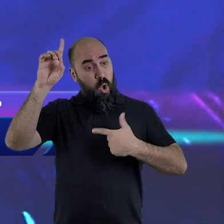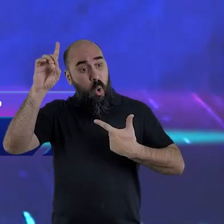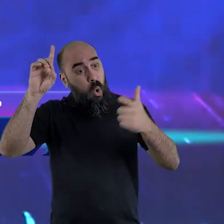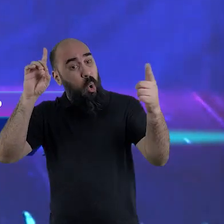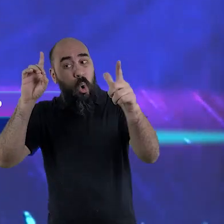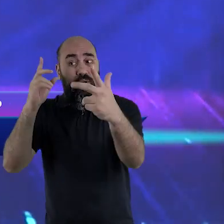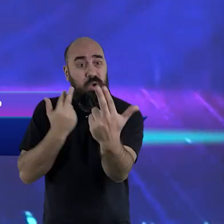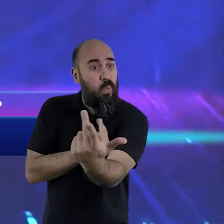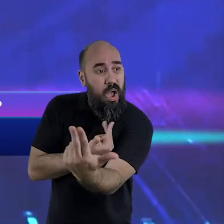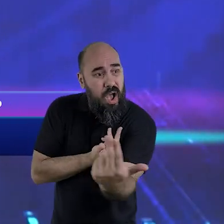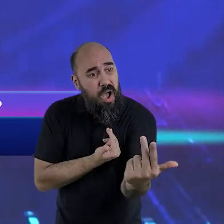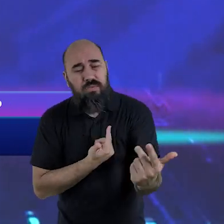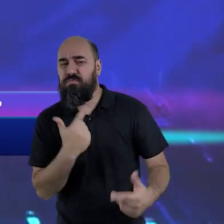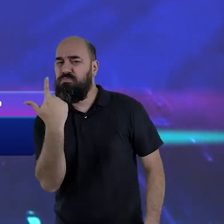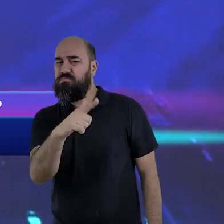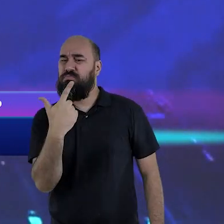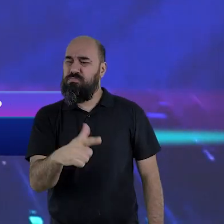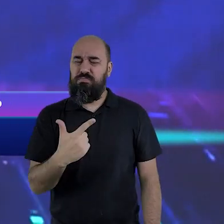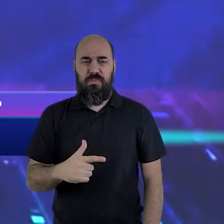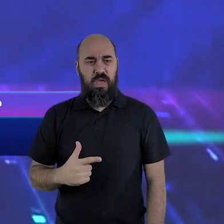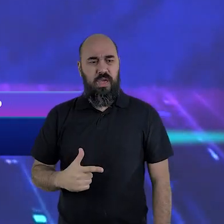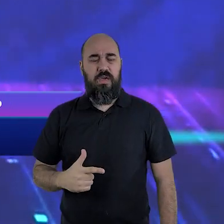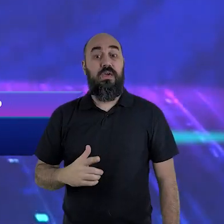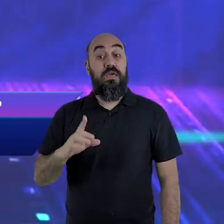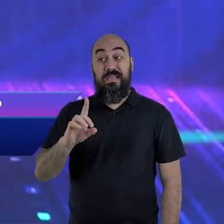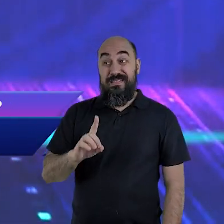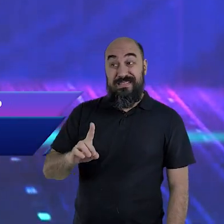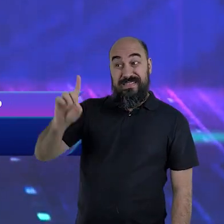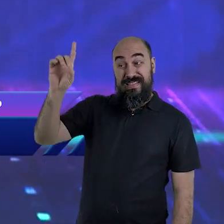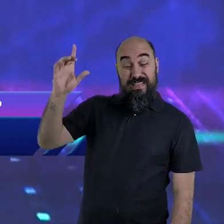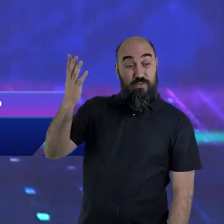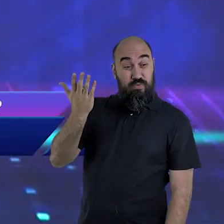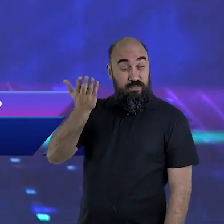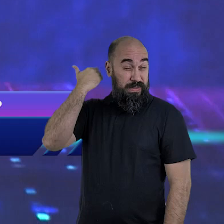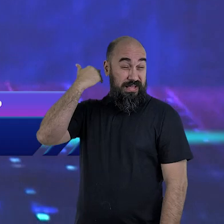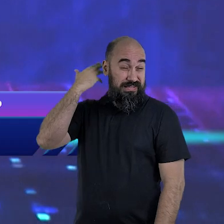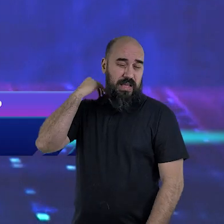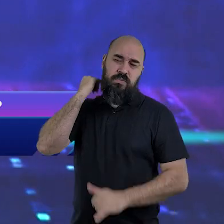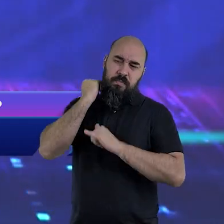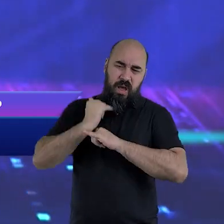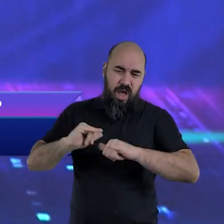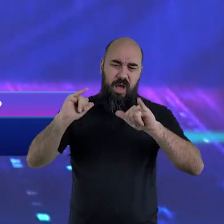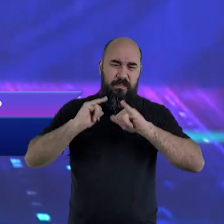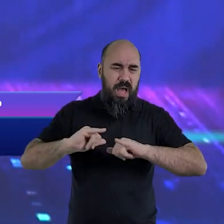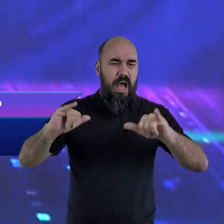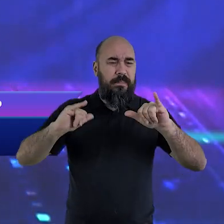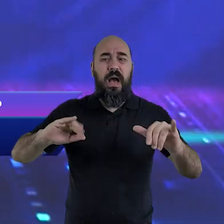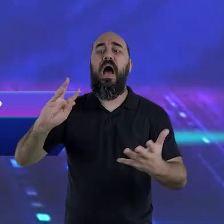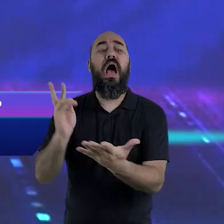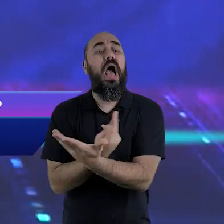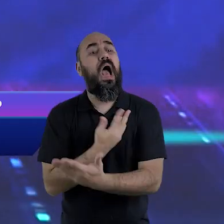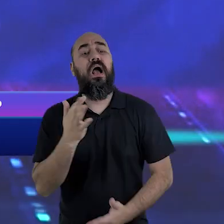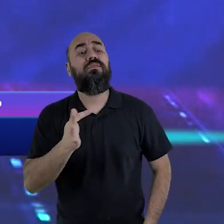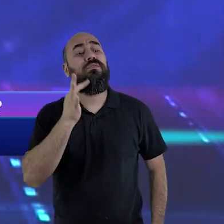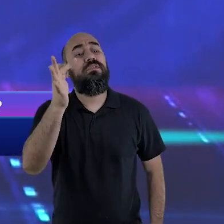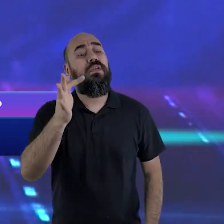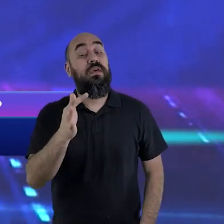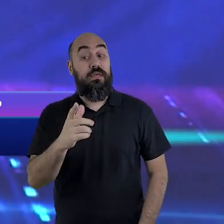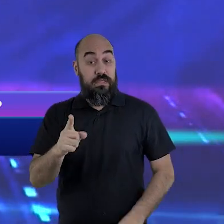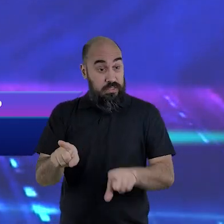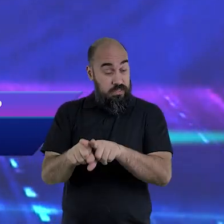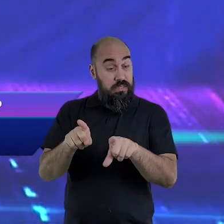Deus e não há outro semelhante a mim, que desde o princípio anuncio o que há de acontecer e